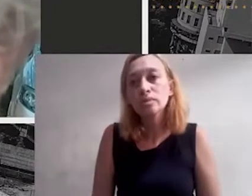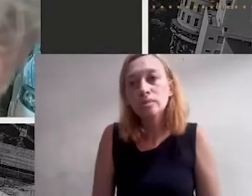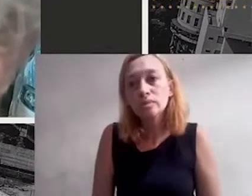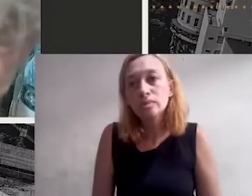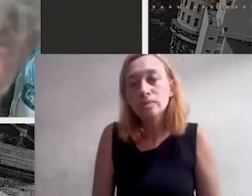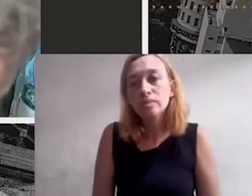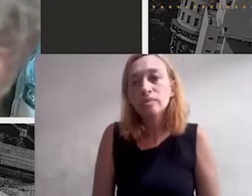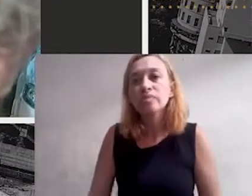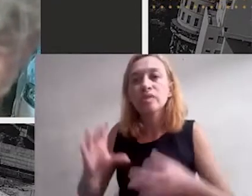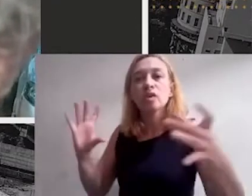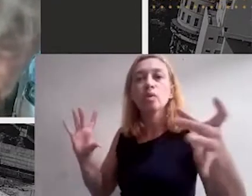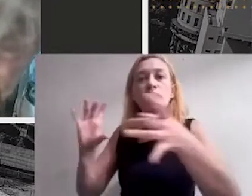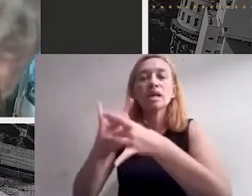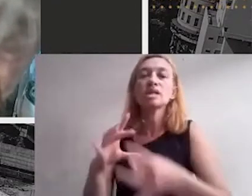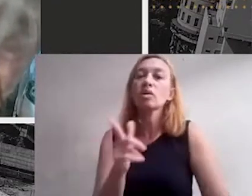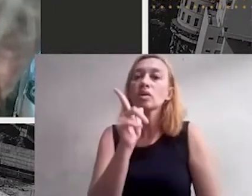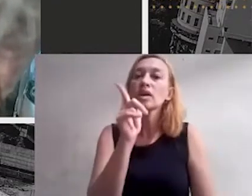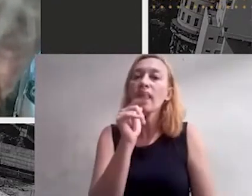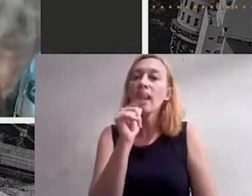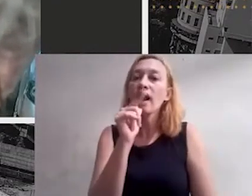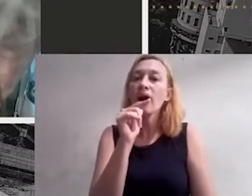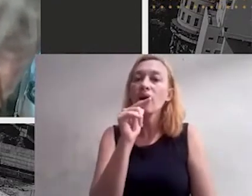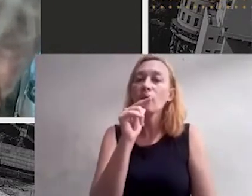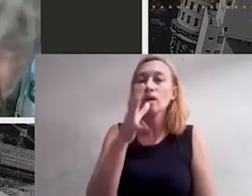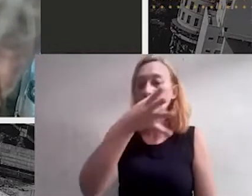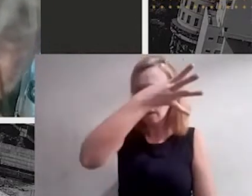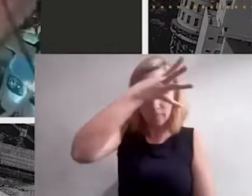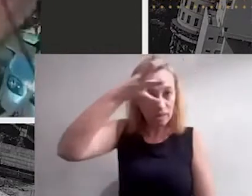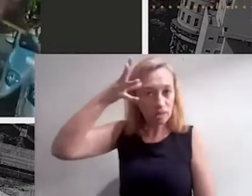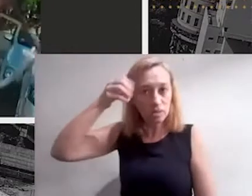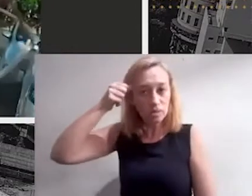da água da Amazônia com São Paulo.